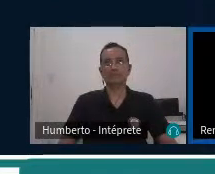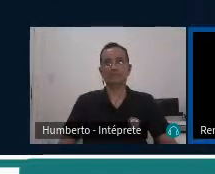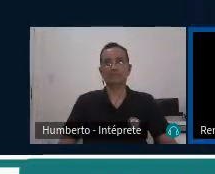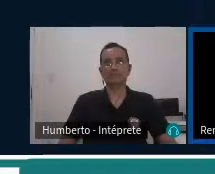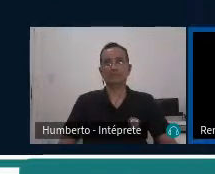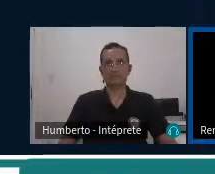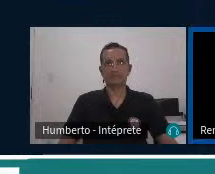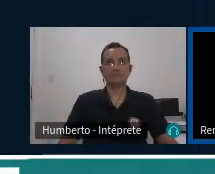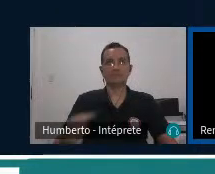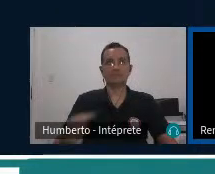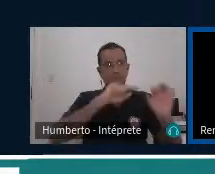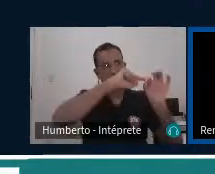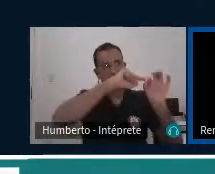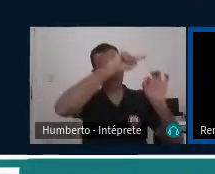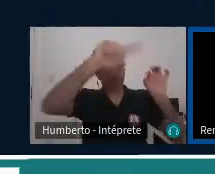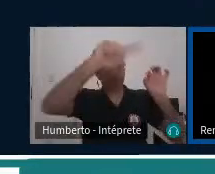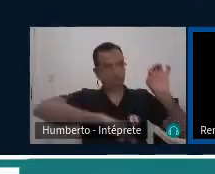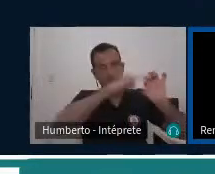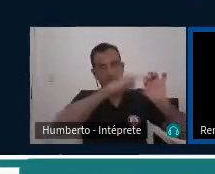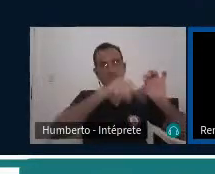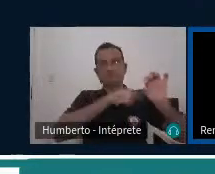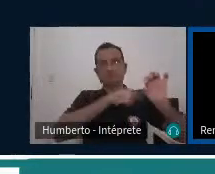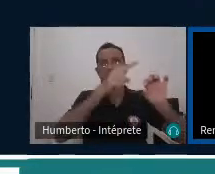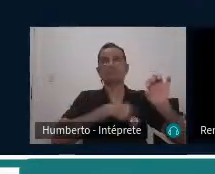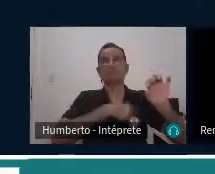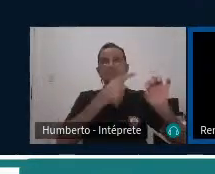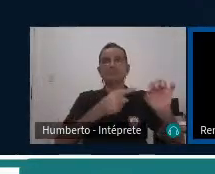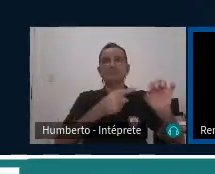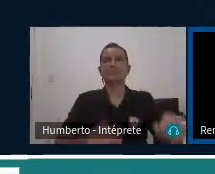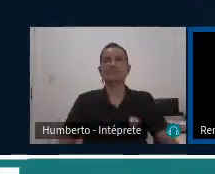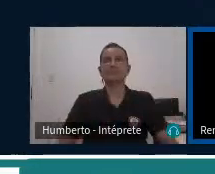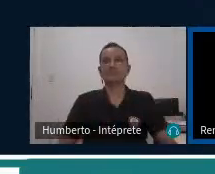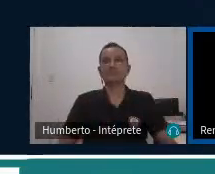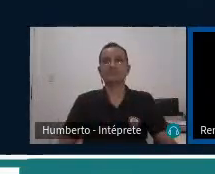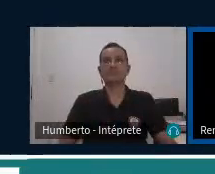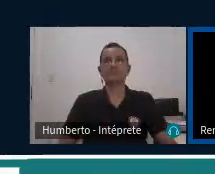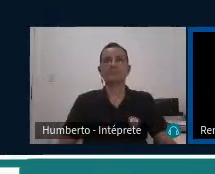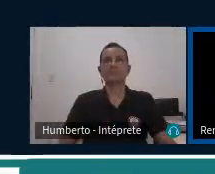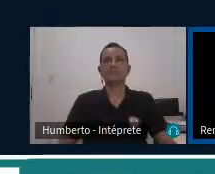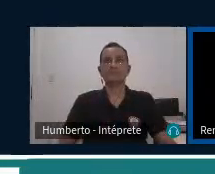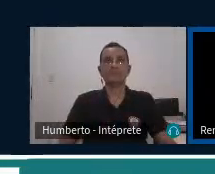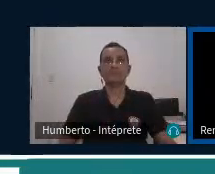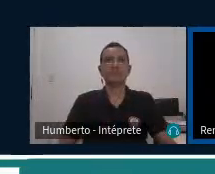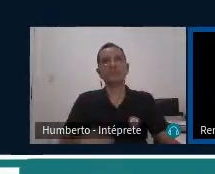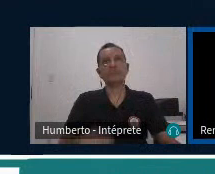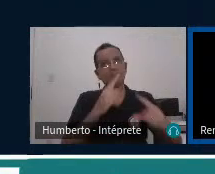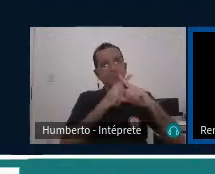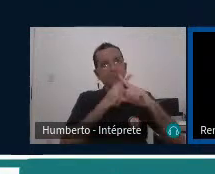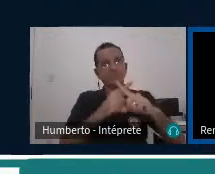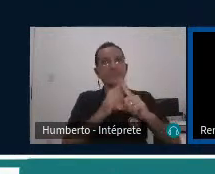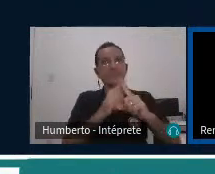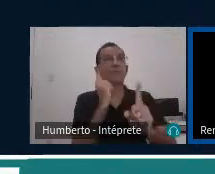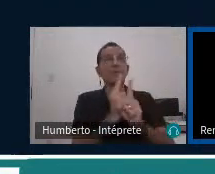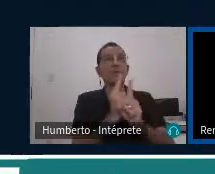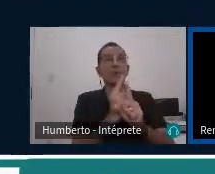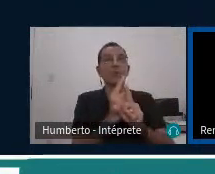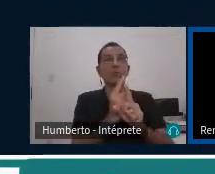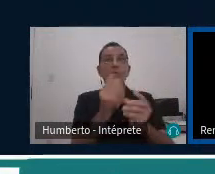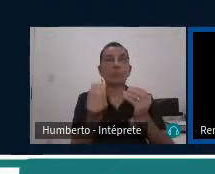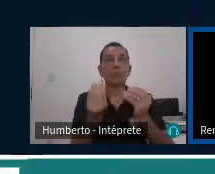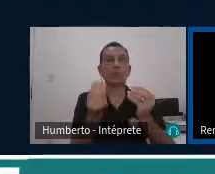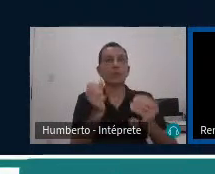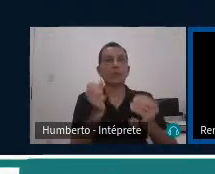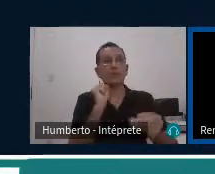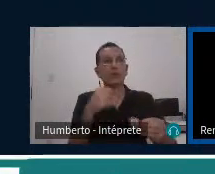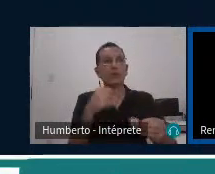percurso no círculo. Por esse percurso no círculo. Então, se a gente multiplica, a gente vai saber se eu tenho 2 rotações e